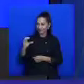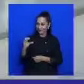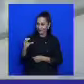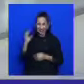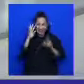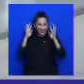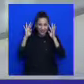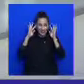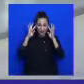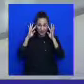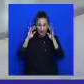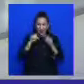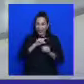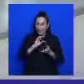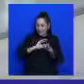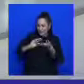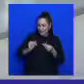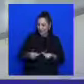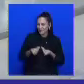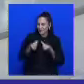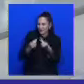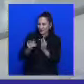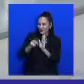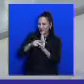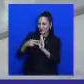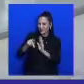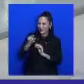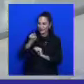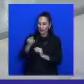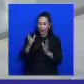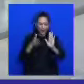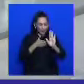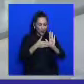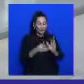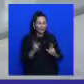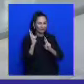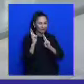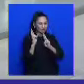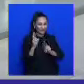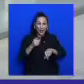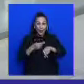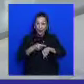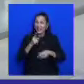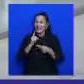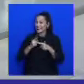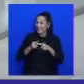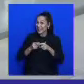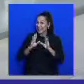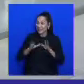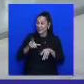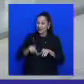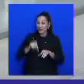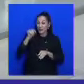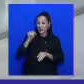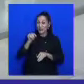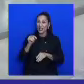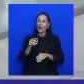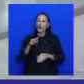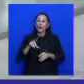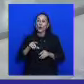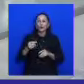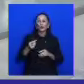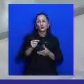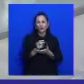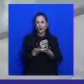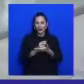R$ 2.289.716,01. Já pensou? Esse prêmio pode ser seu. Apostas em mãos. Fica na torcida, porque já você vai conhecer os números premiados